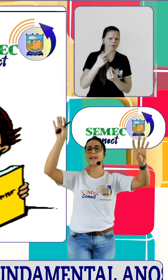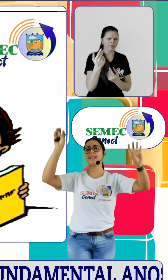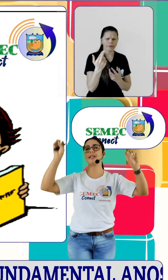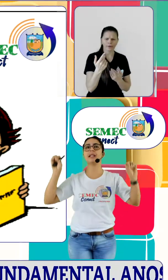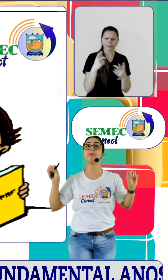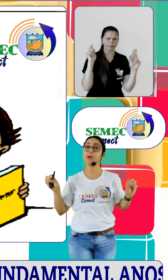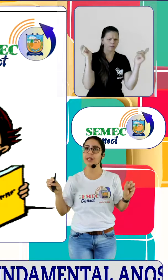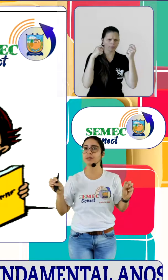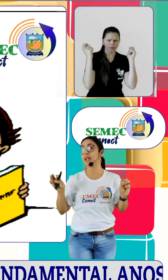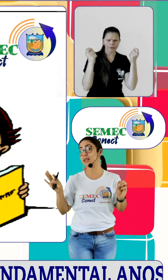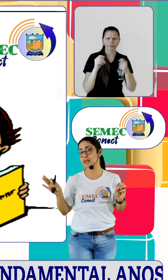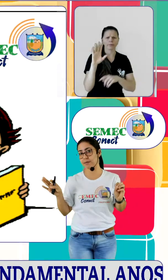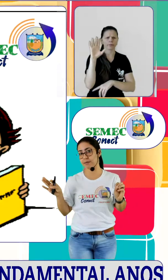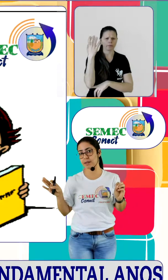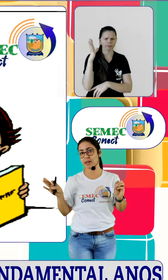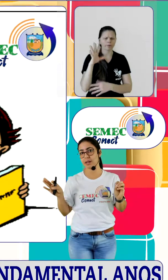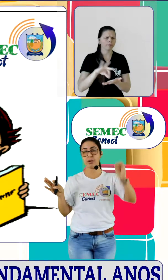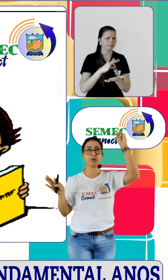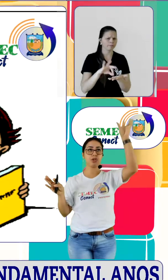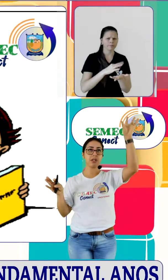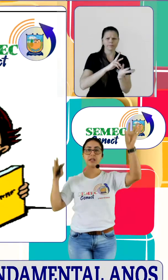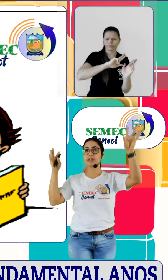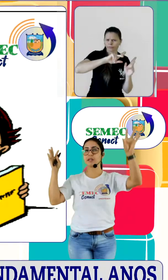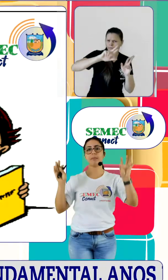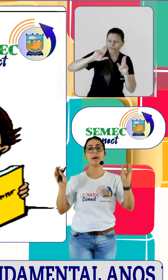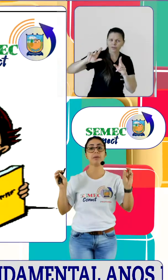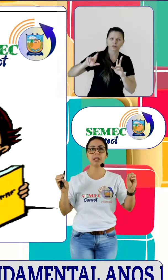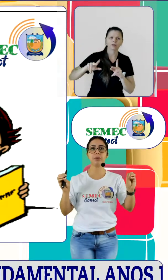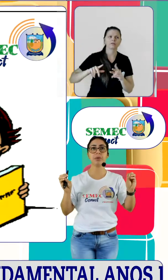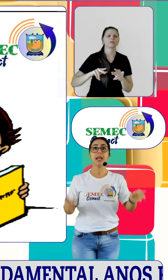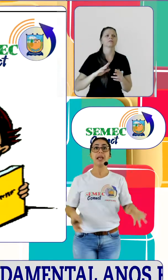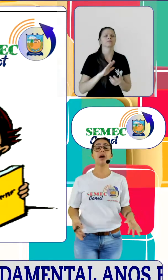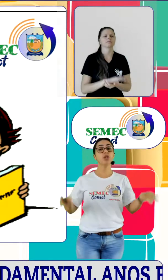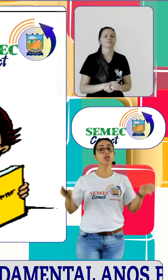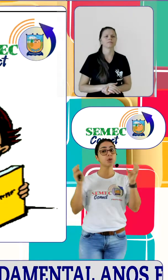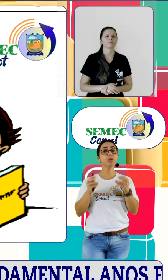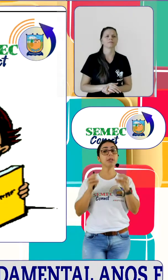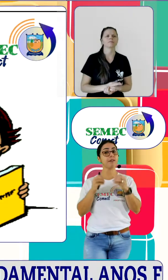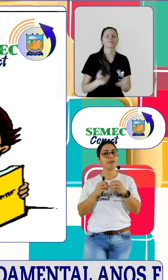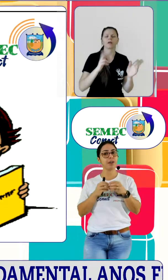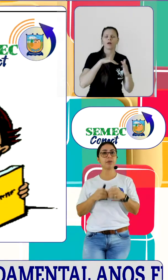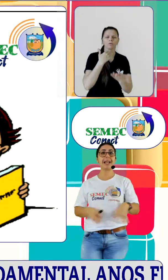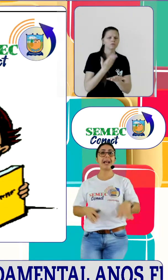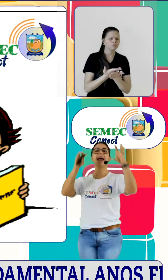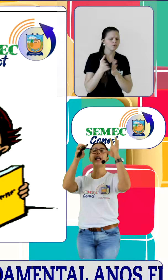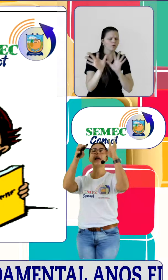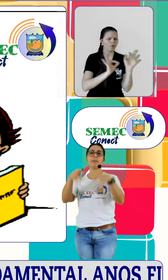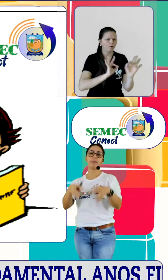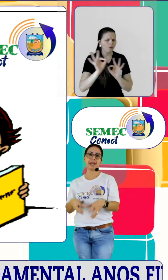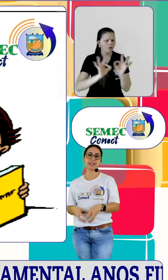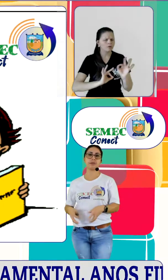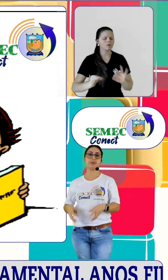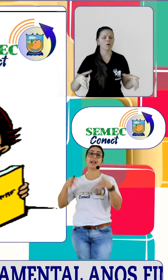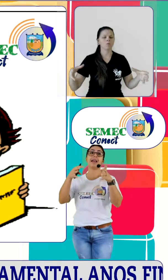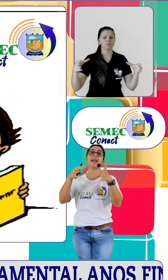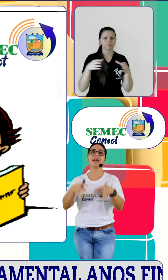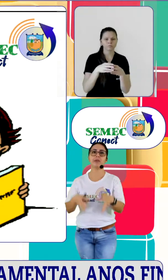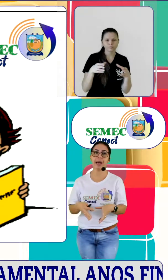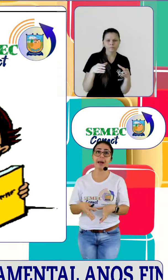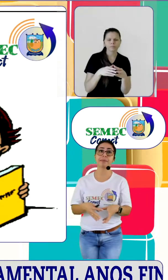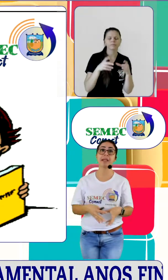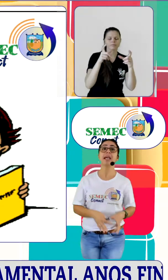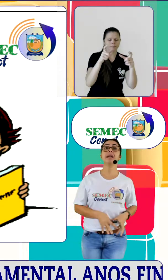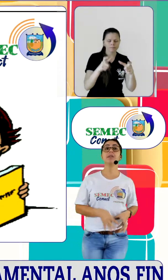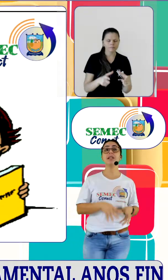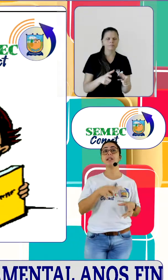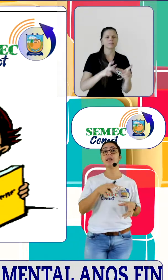de Passira, de Limoeiro, de Recife, Rio de Janeiro, de São Paulo, não. É um estudo que é feito naquela população, naquele